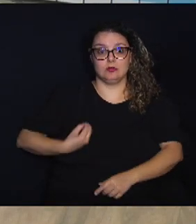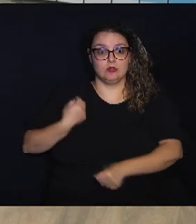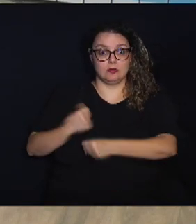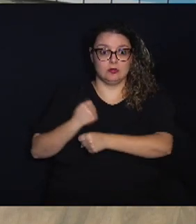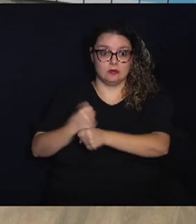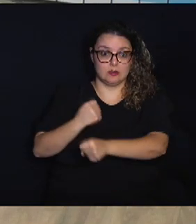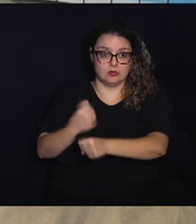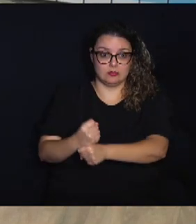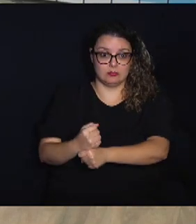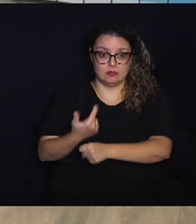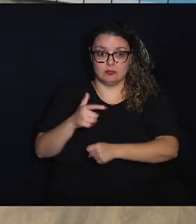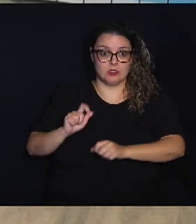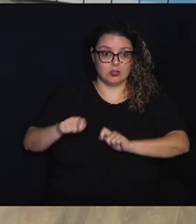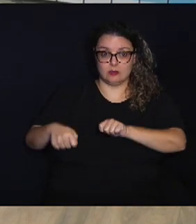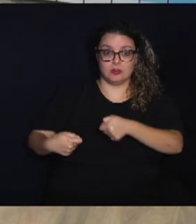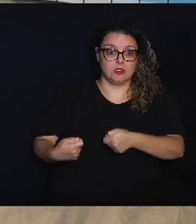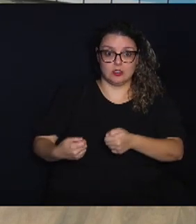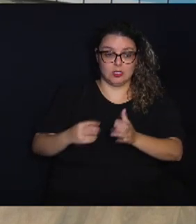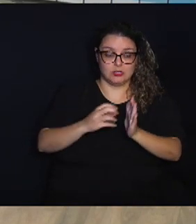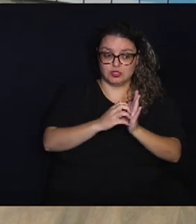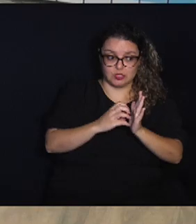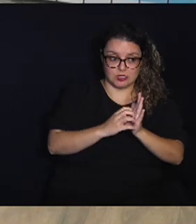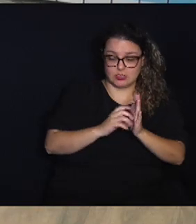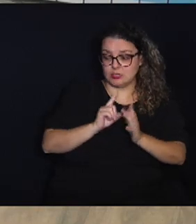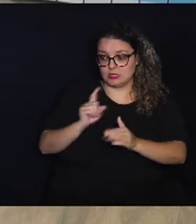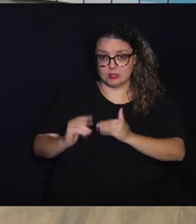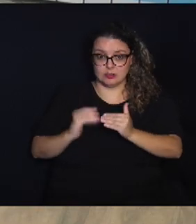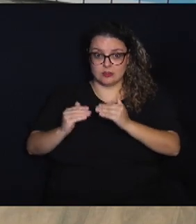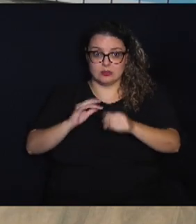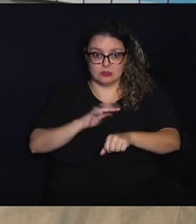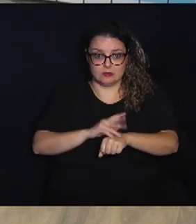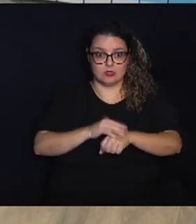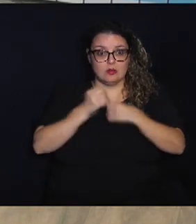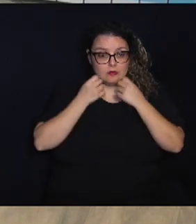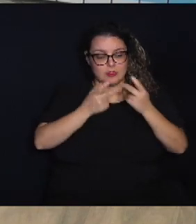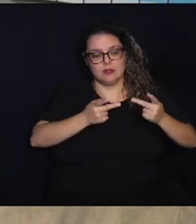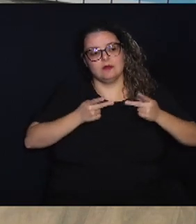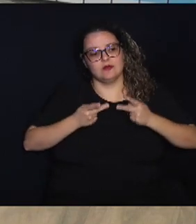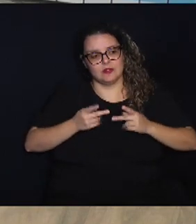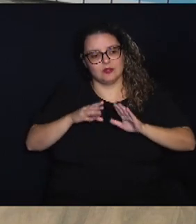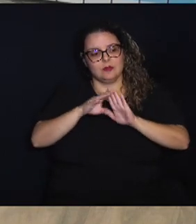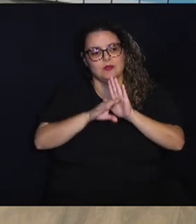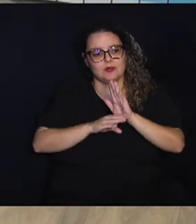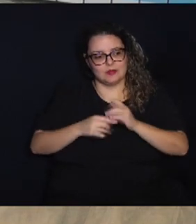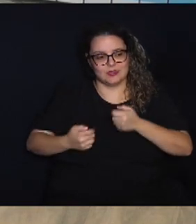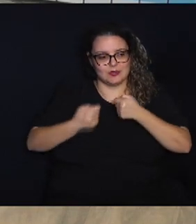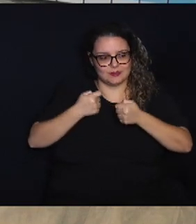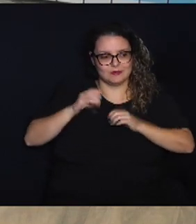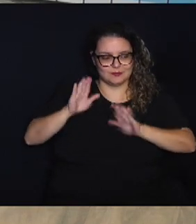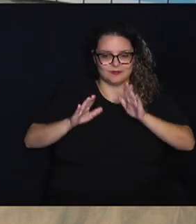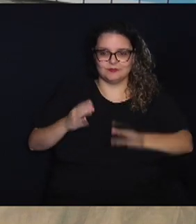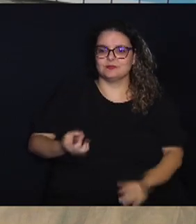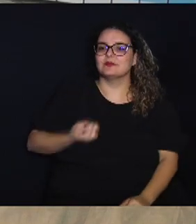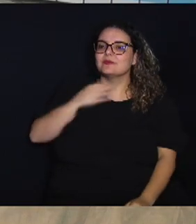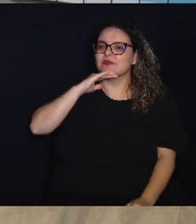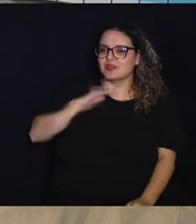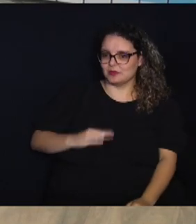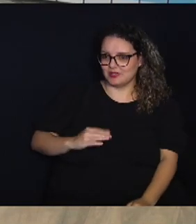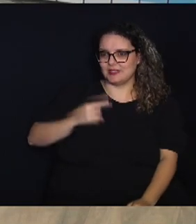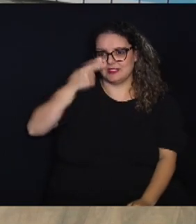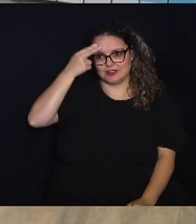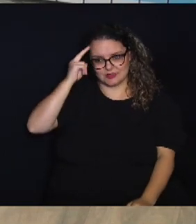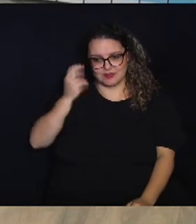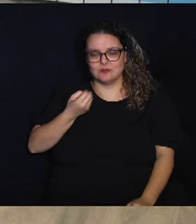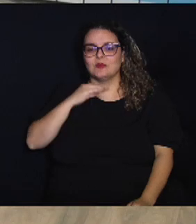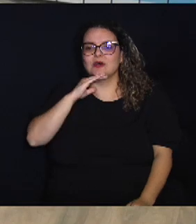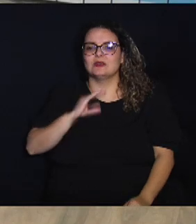sem apresentar sintomas, sem desenvolver a doença. Seja bem-vinda ao programa Questão de Ordem. Boa tarde, Gabriel. Boa tarde a